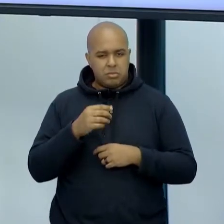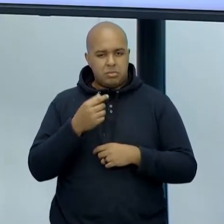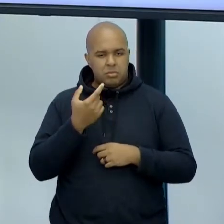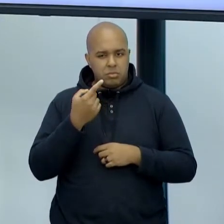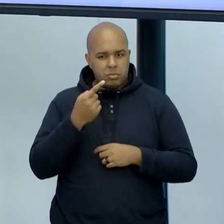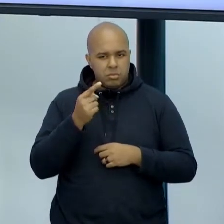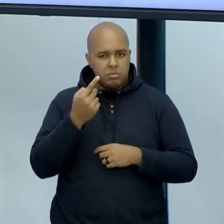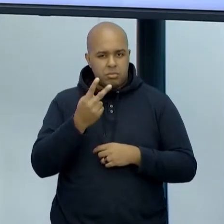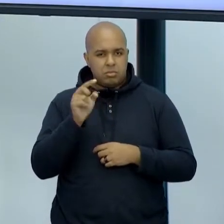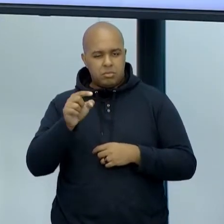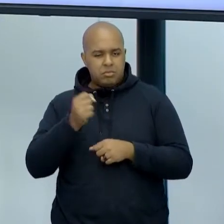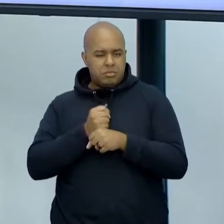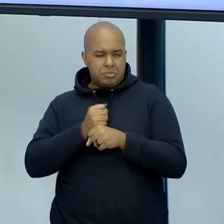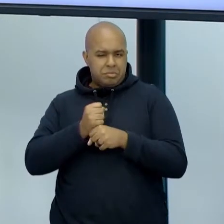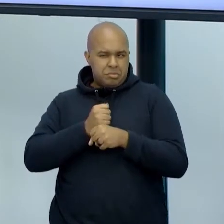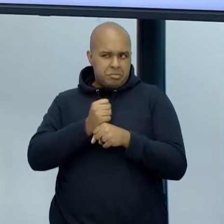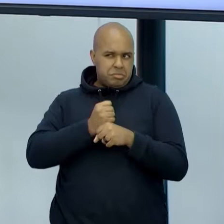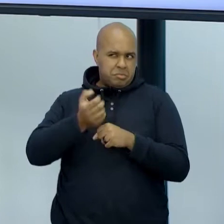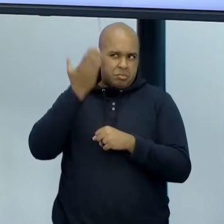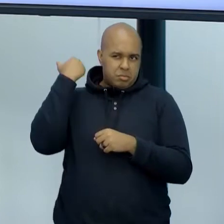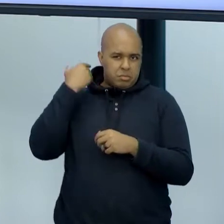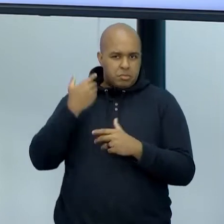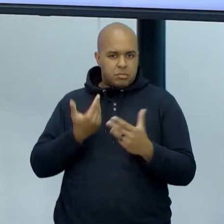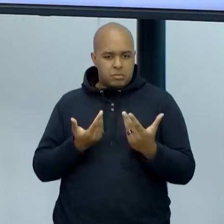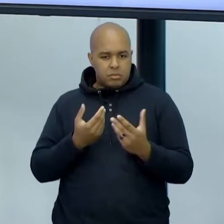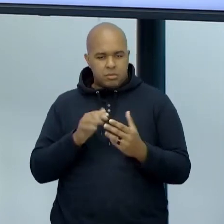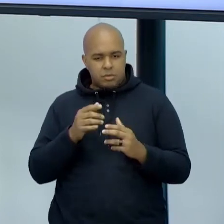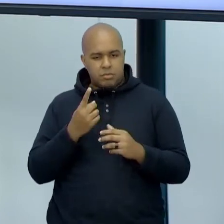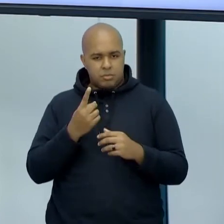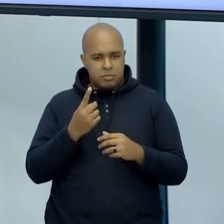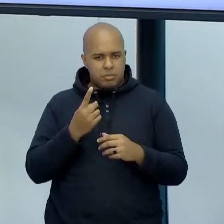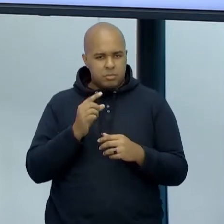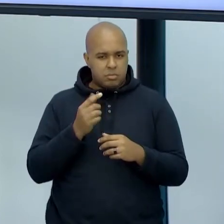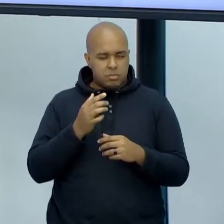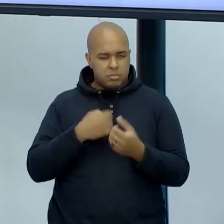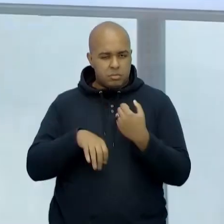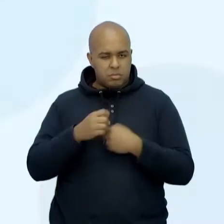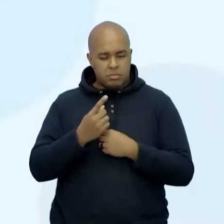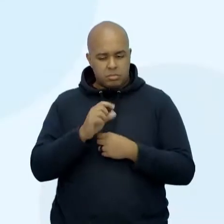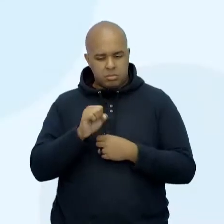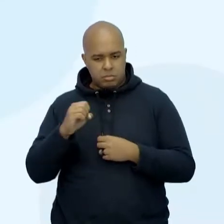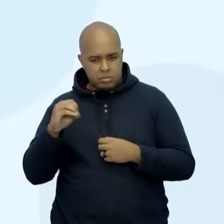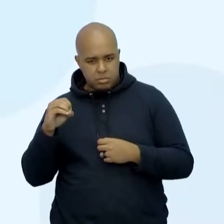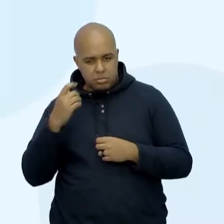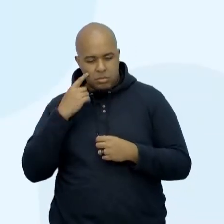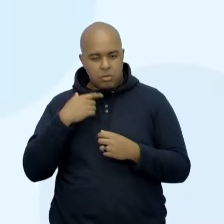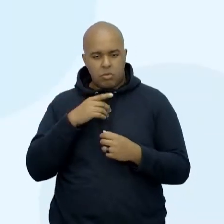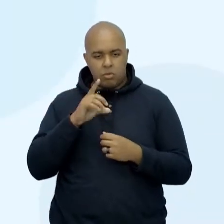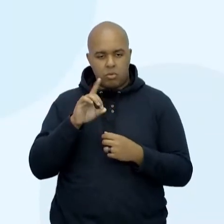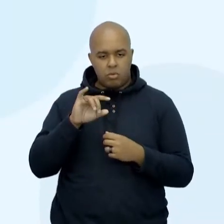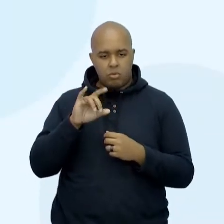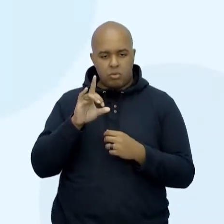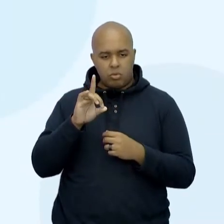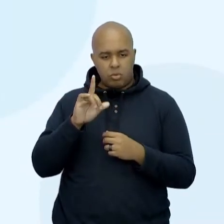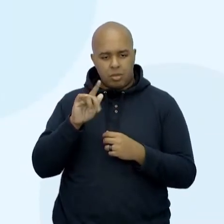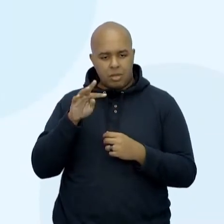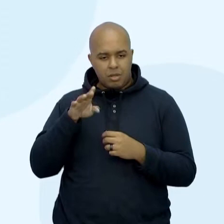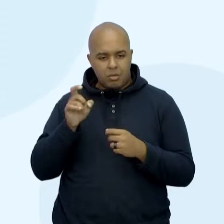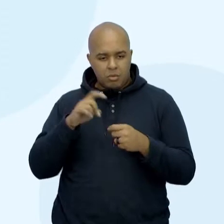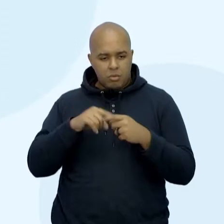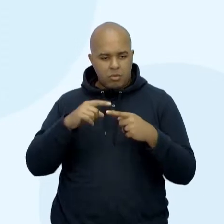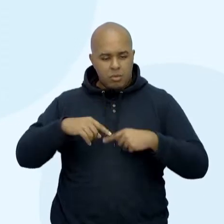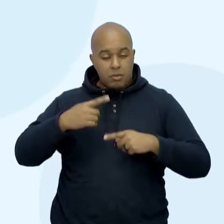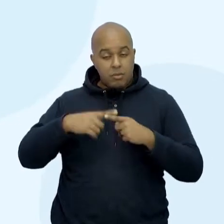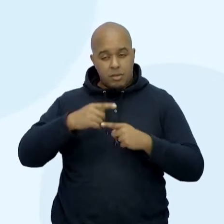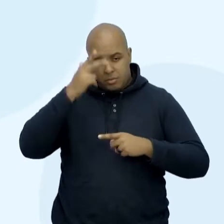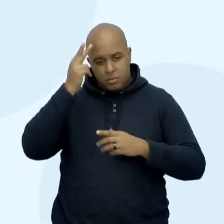atrás. E aí, lá em 1800, por aí, o John Dalton retomou esse conceito, porque